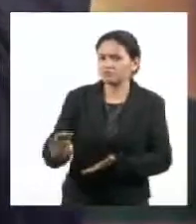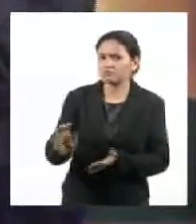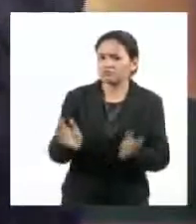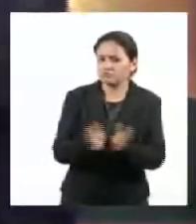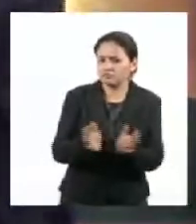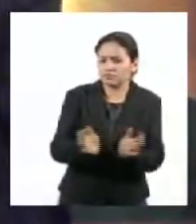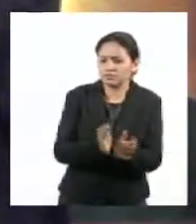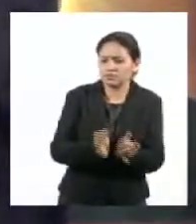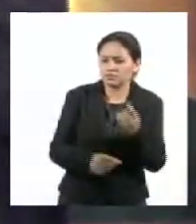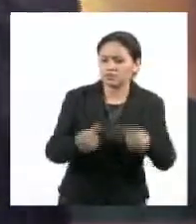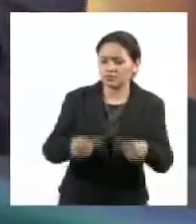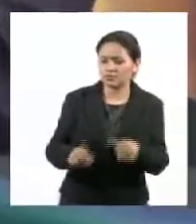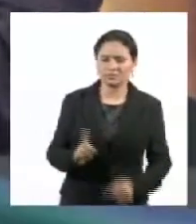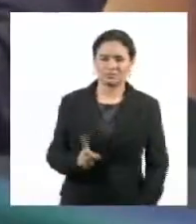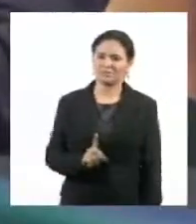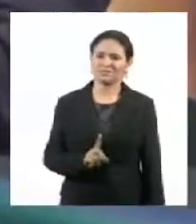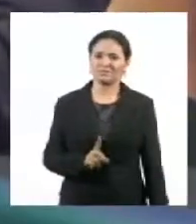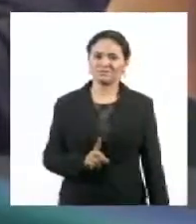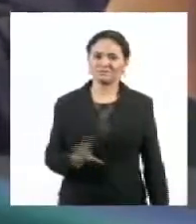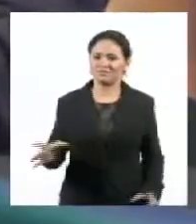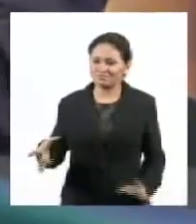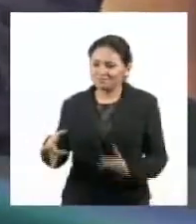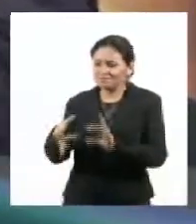com o intuito de pedir